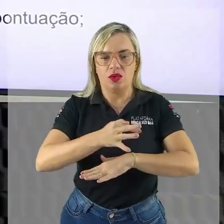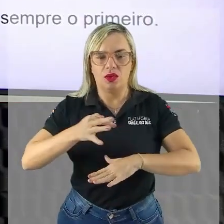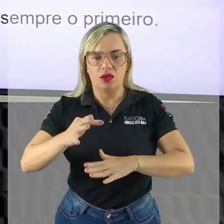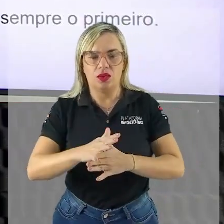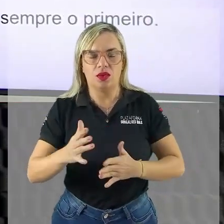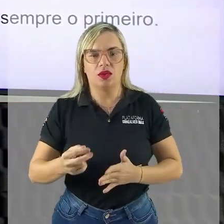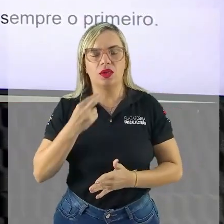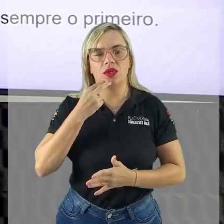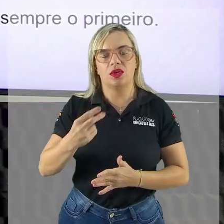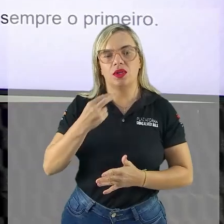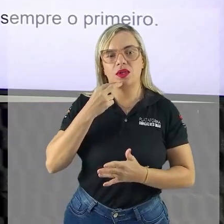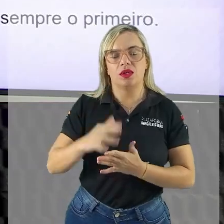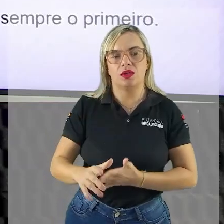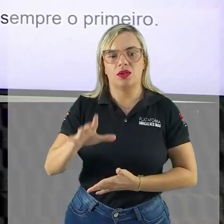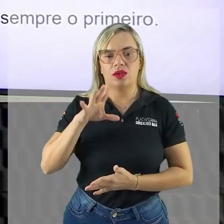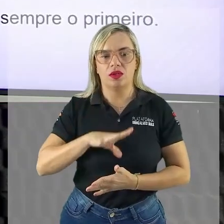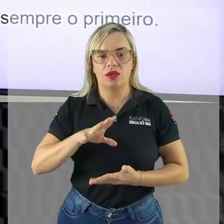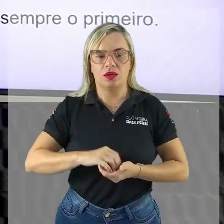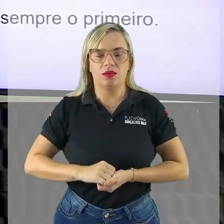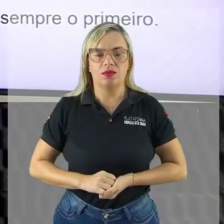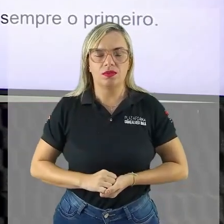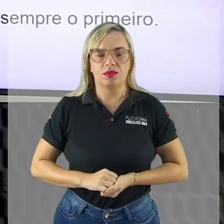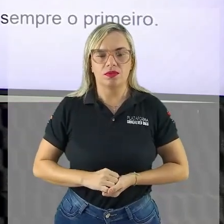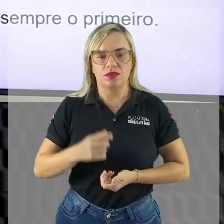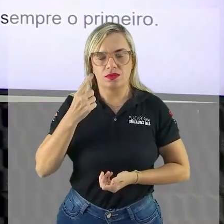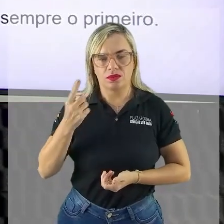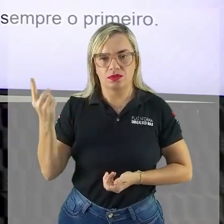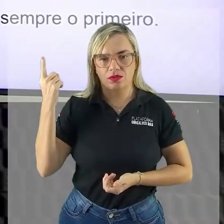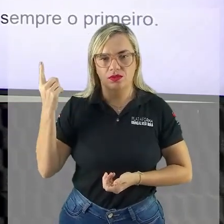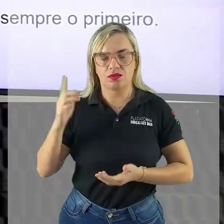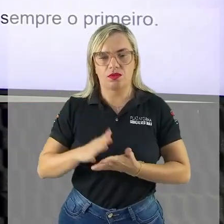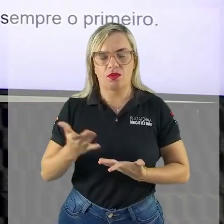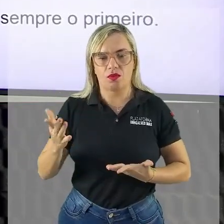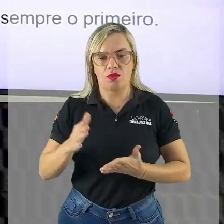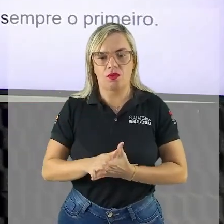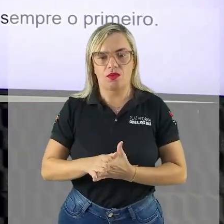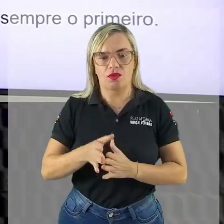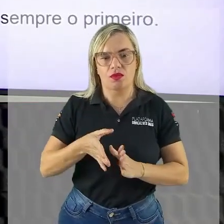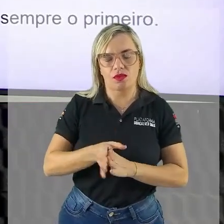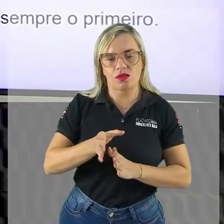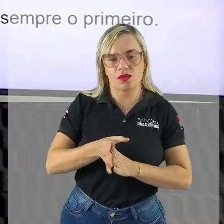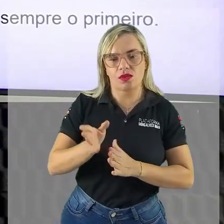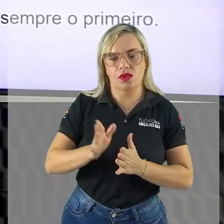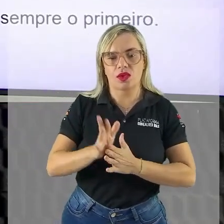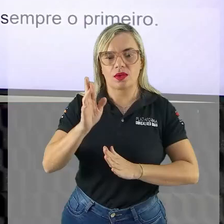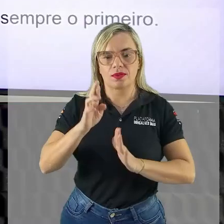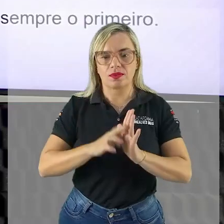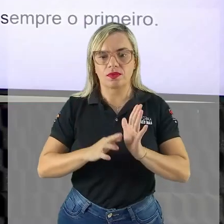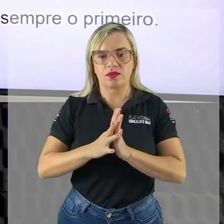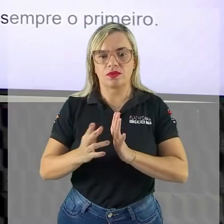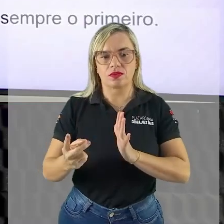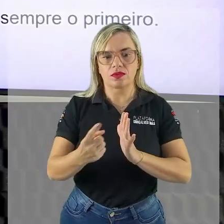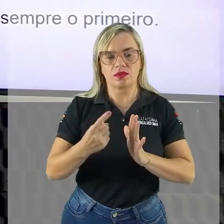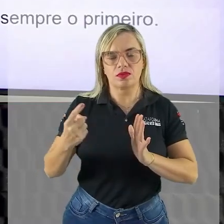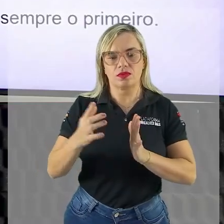língua portuguesa, tá bom? Então aqui eu até te indico regras absolutas de pontuação. Não se esqueça que uma frase